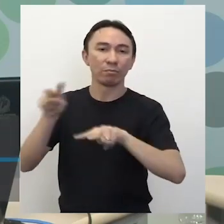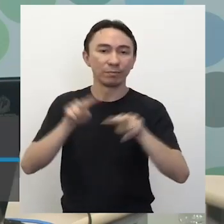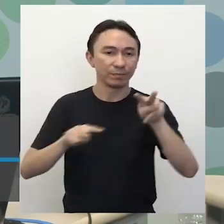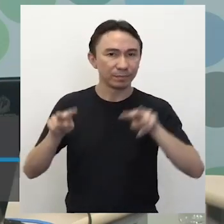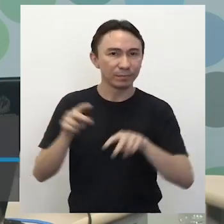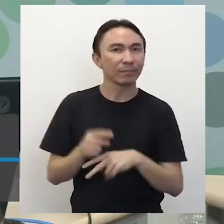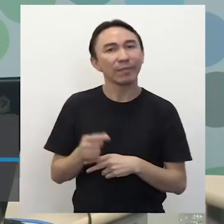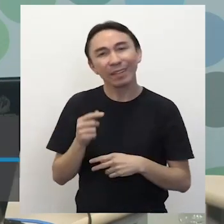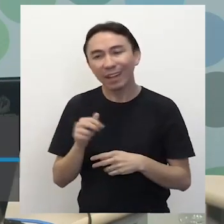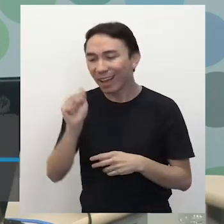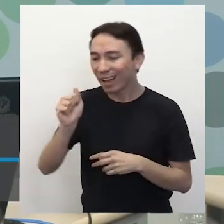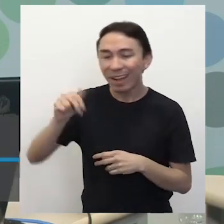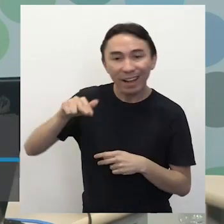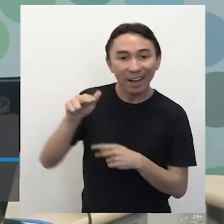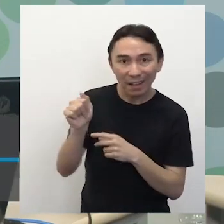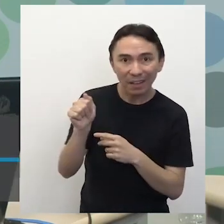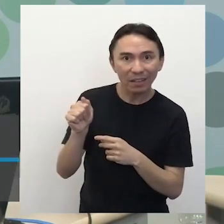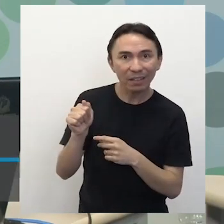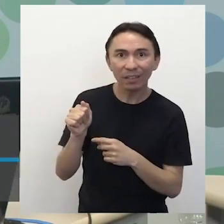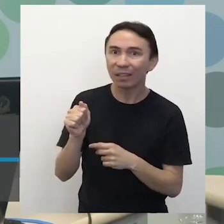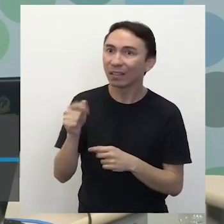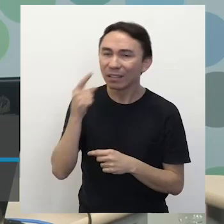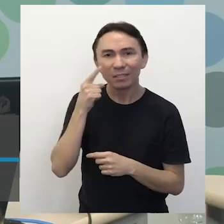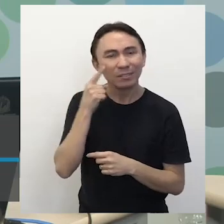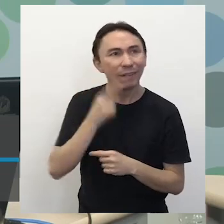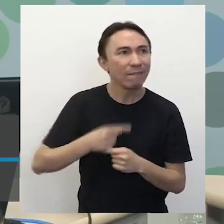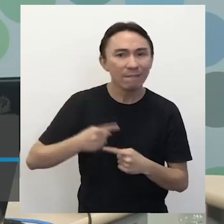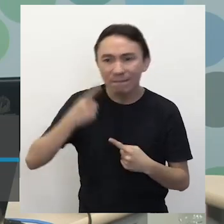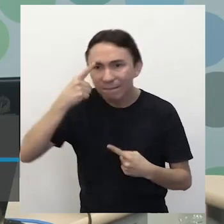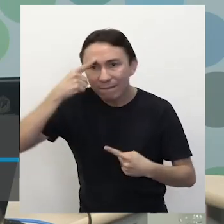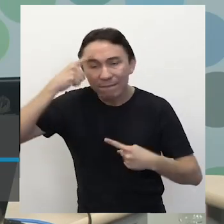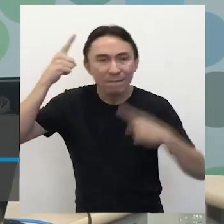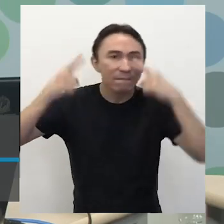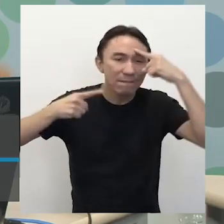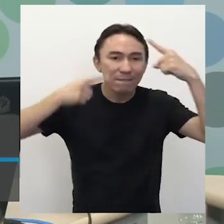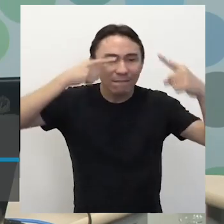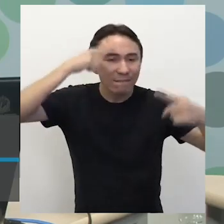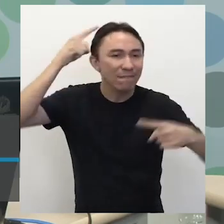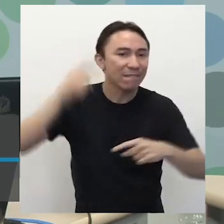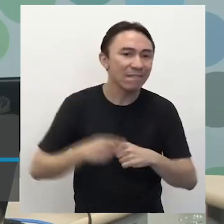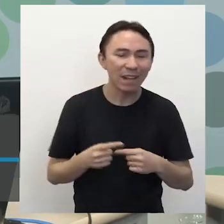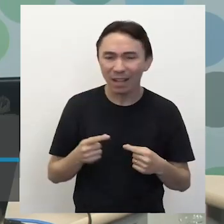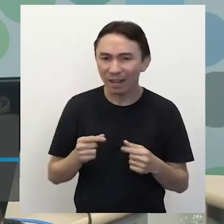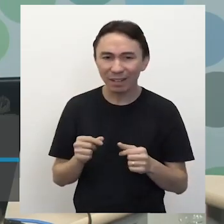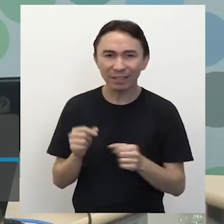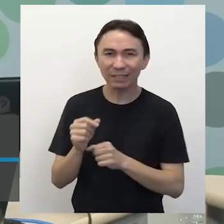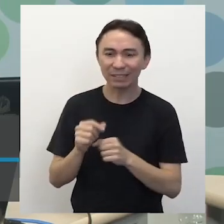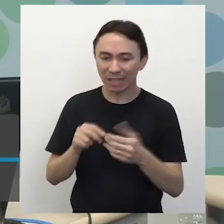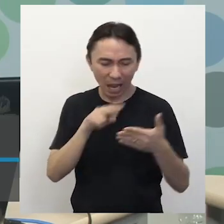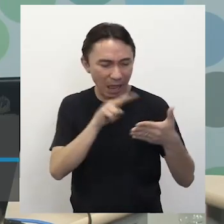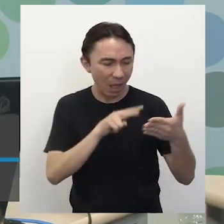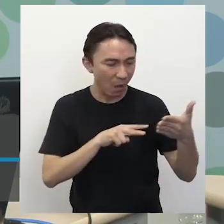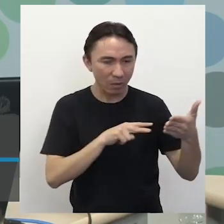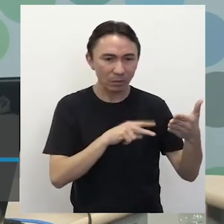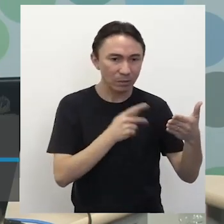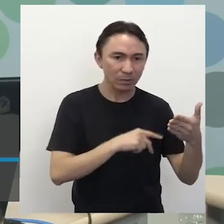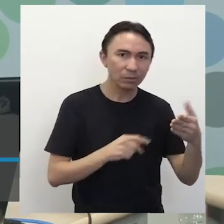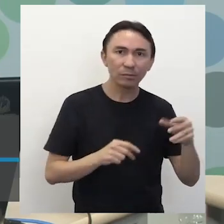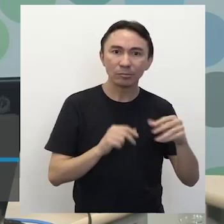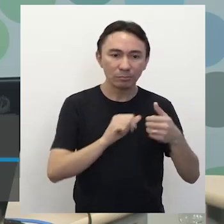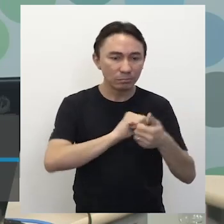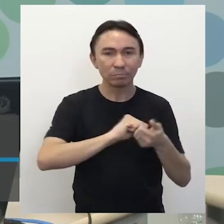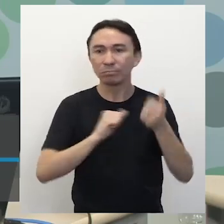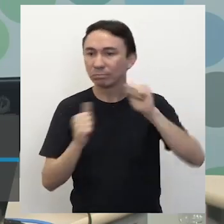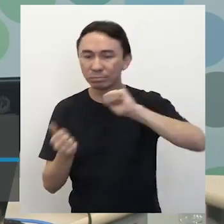criou um roteiro, mas olha que criatividade ela teve para colocar o que ela leu assim numa deixa, como se